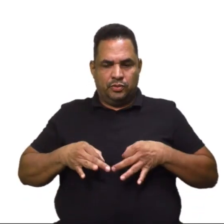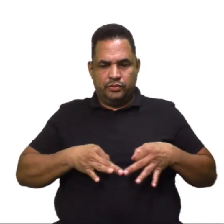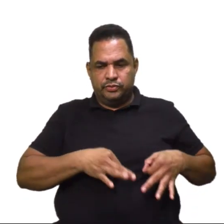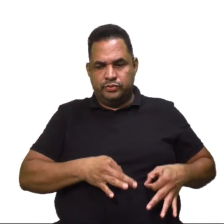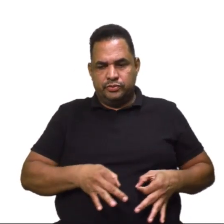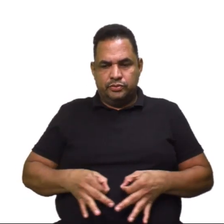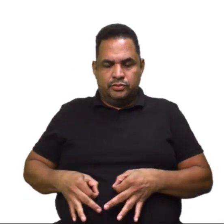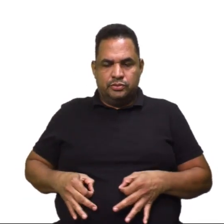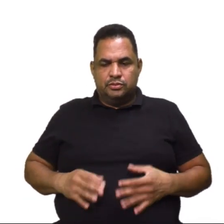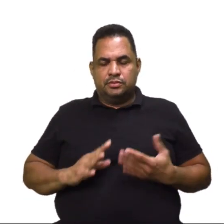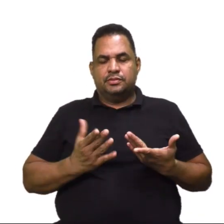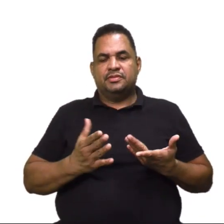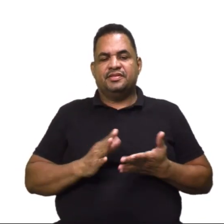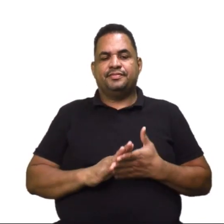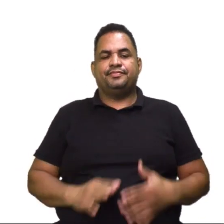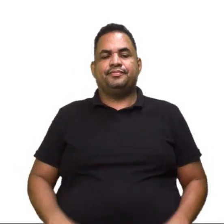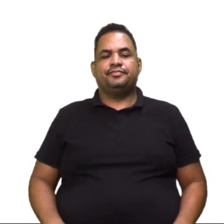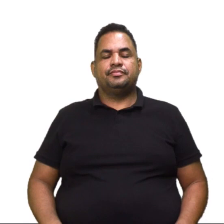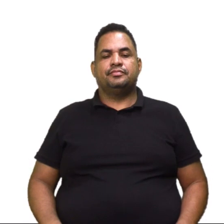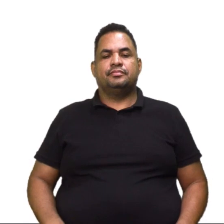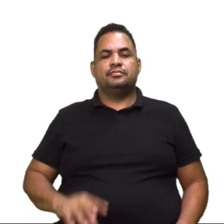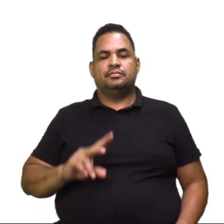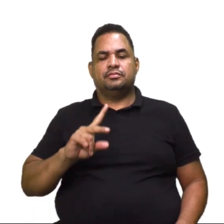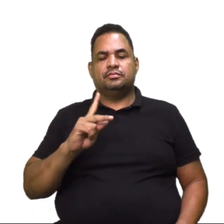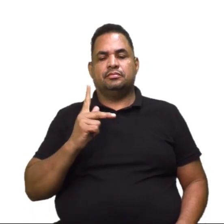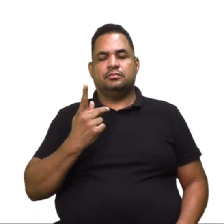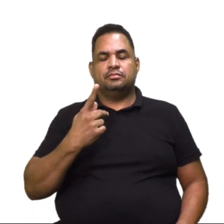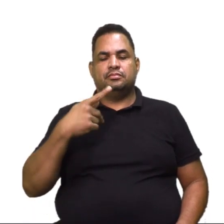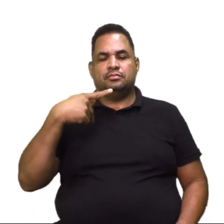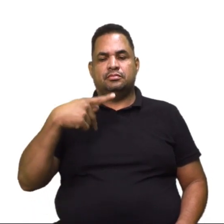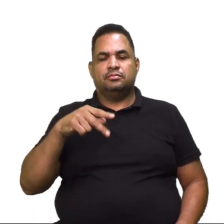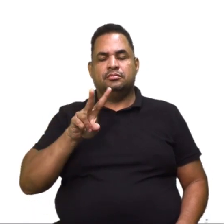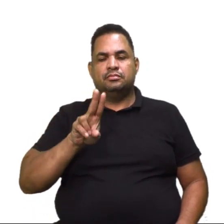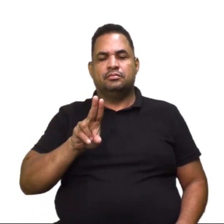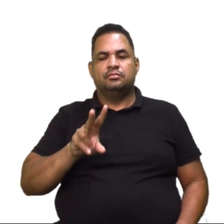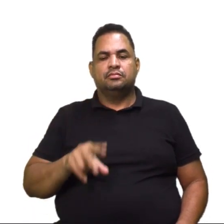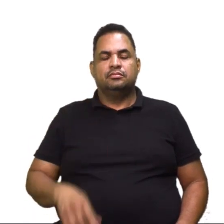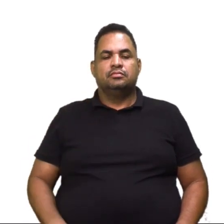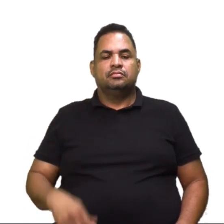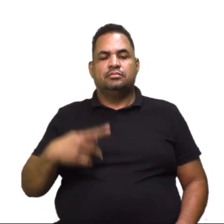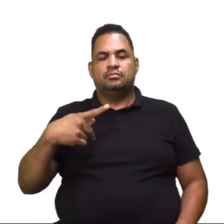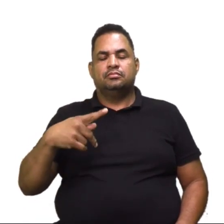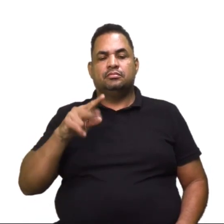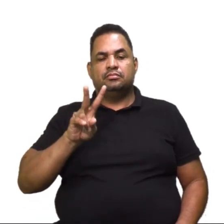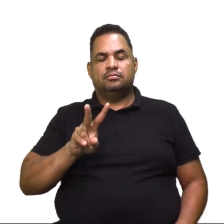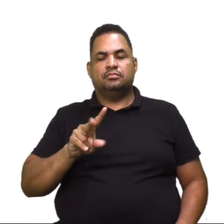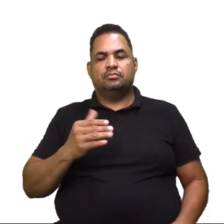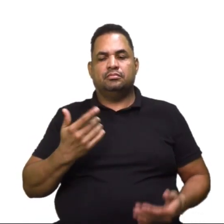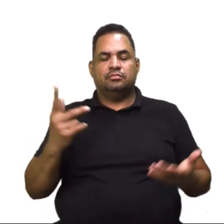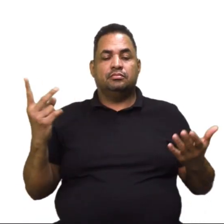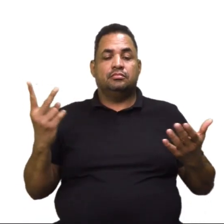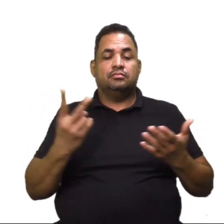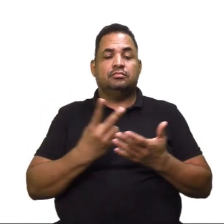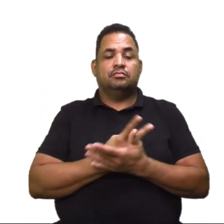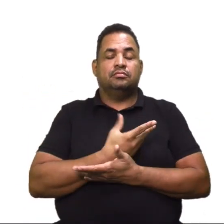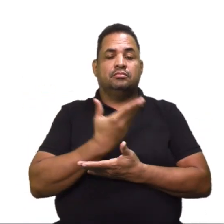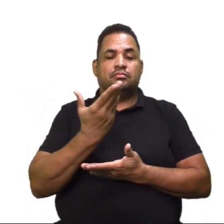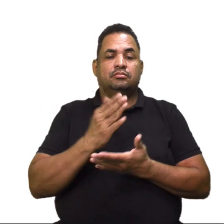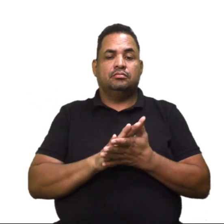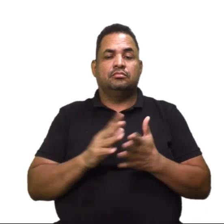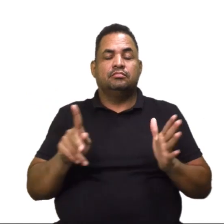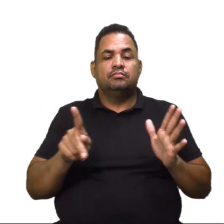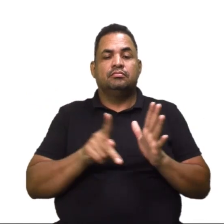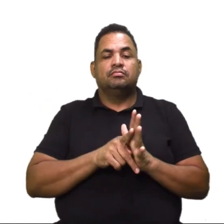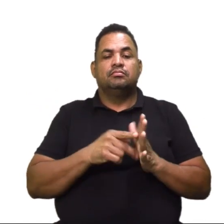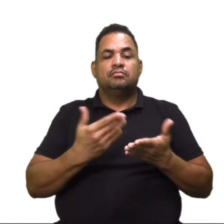né? Mas o HPV, o papiloma vírus humano, ele provoca especificamente ou